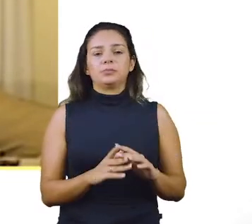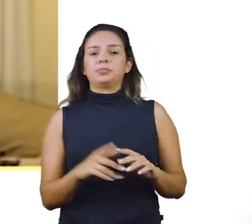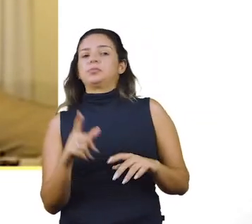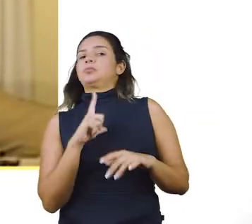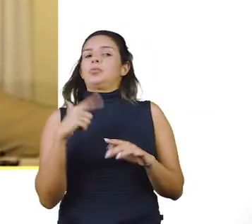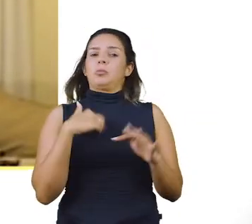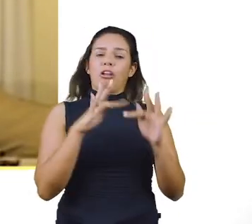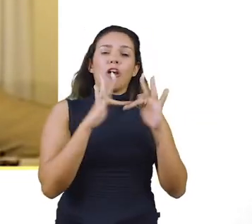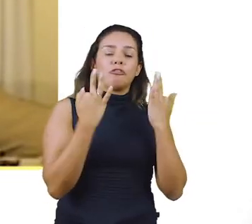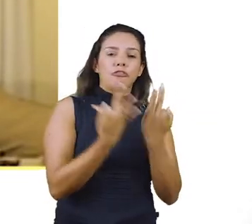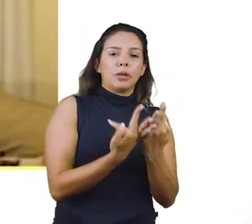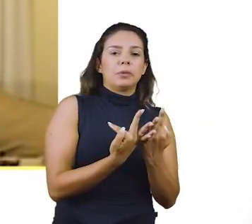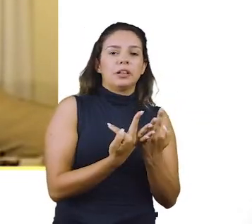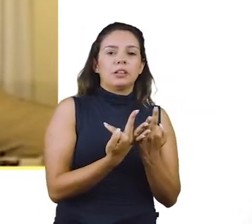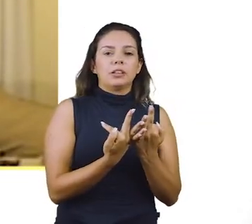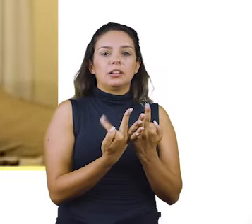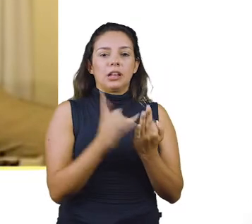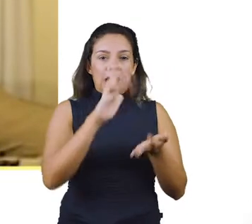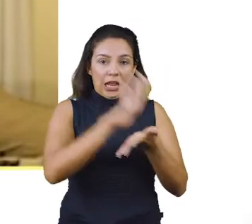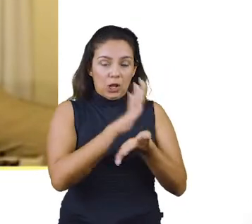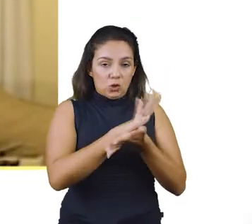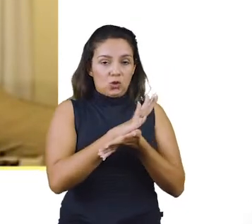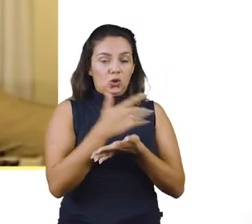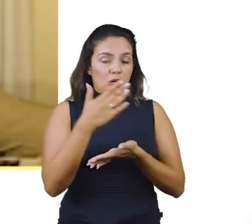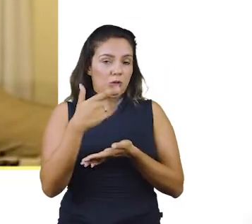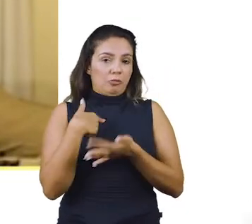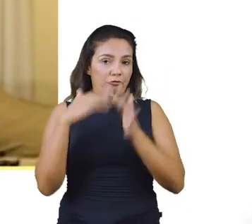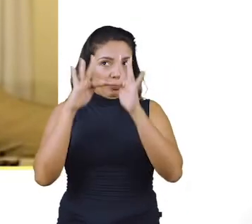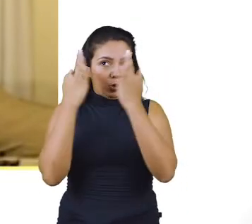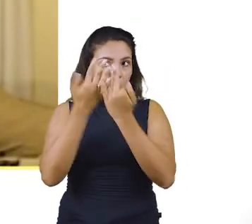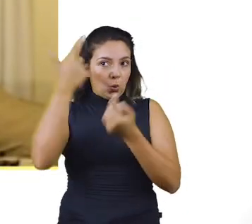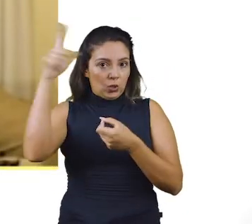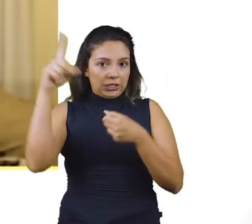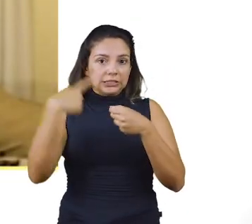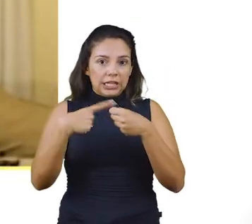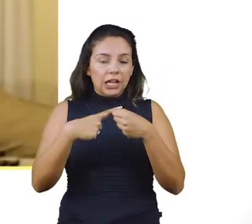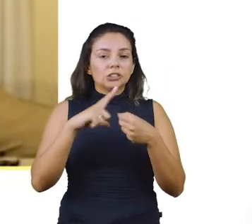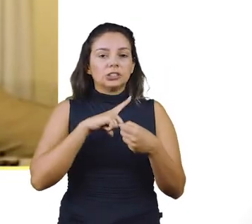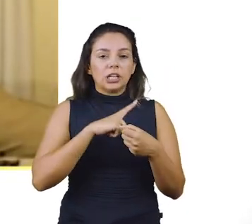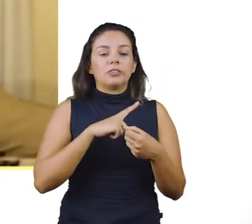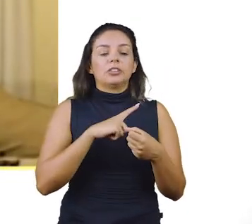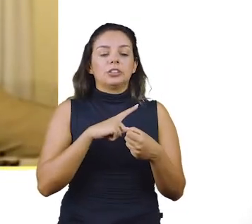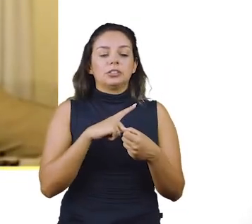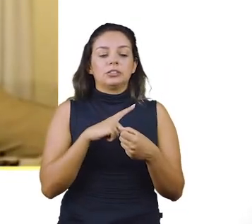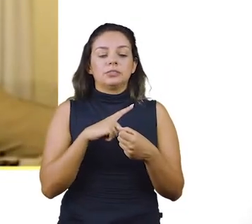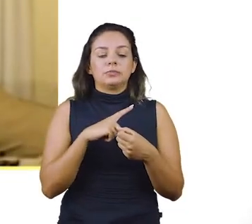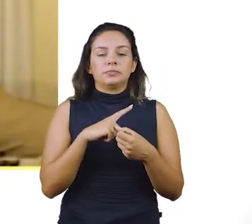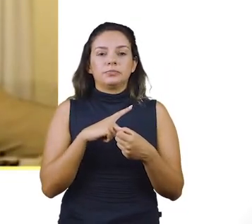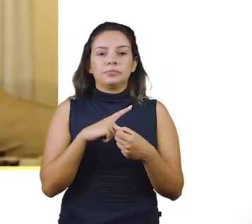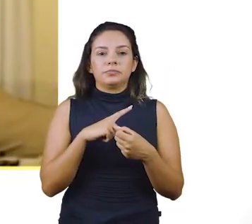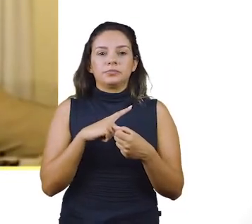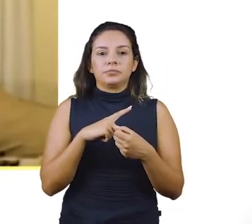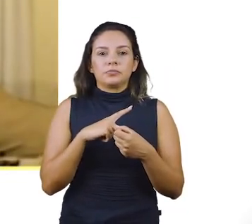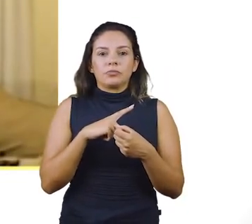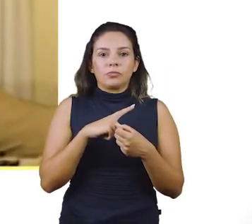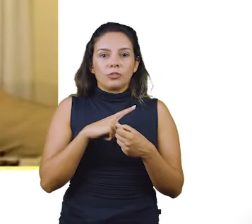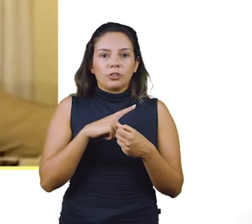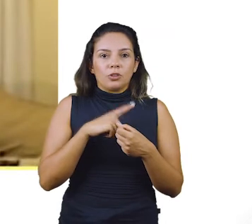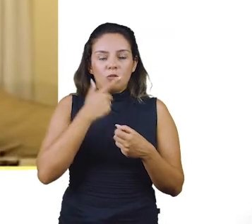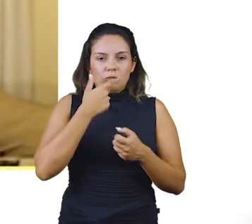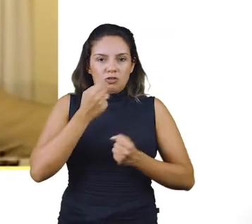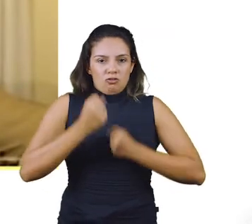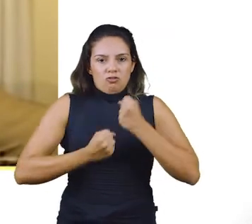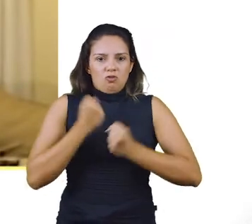minha família, não aqui em Araxá, mas em familiares um pouco mais distantes, de um atleta, um